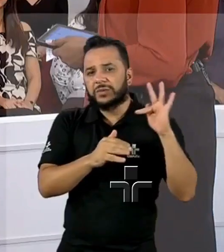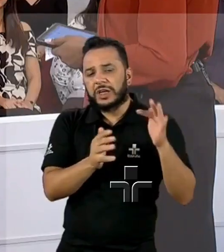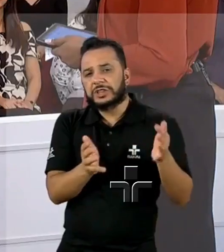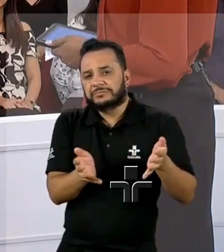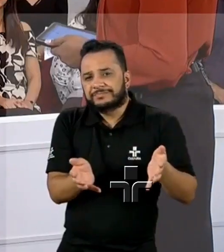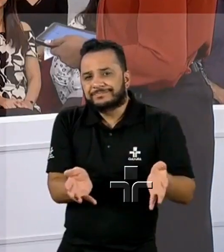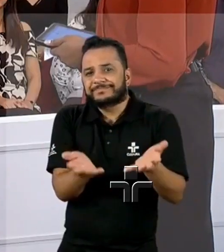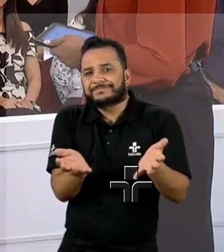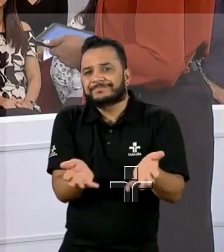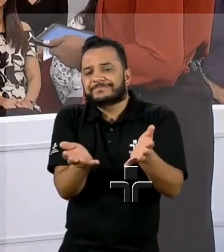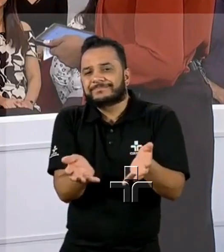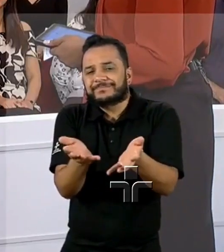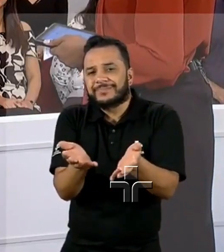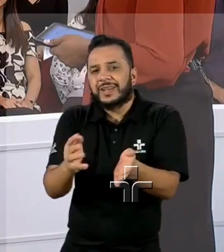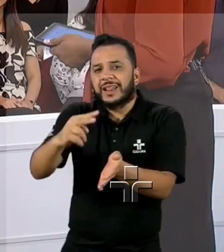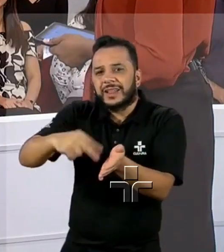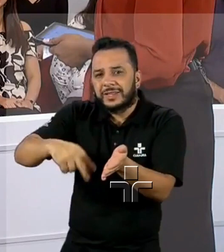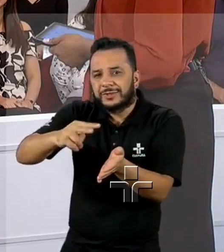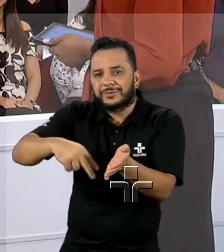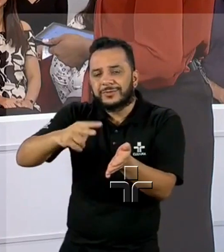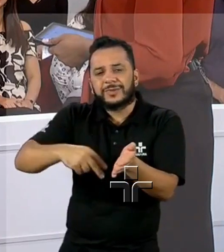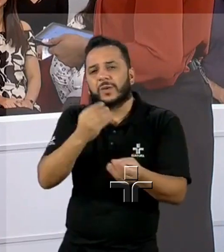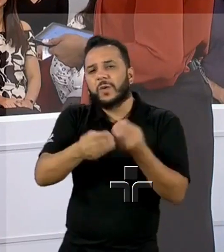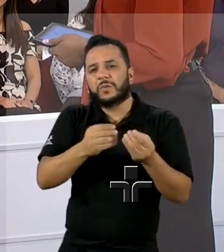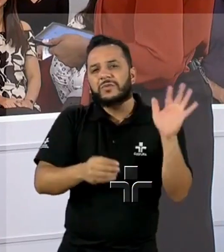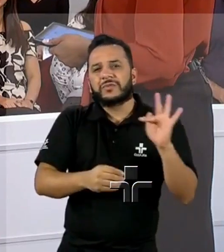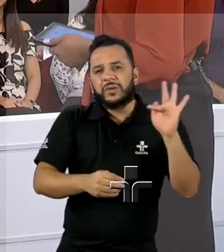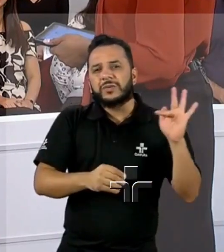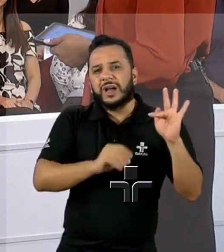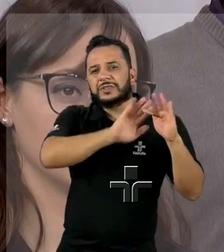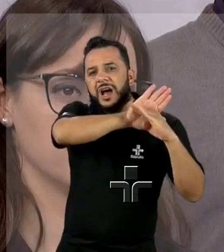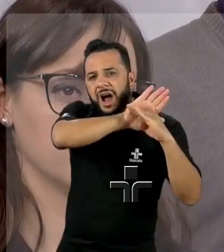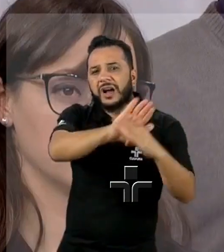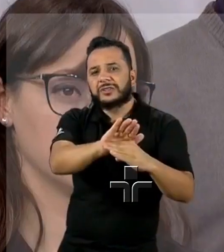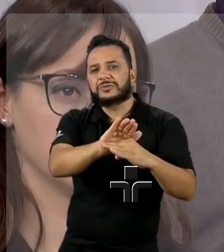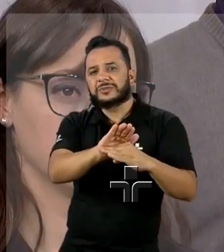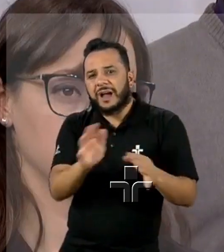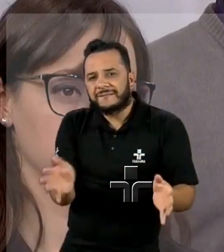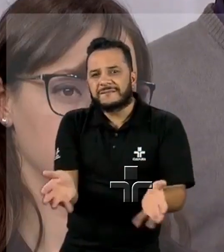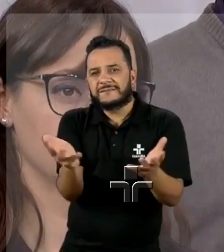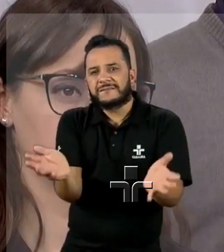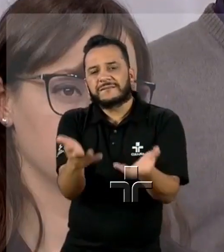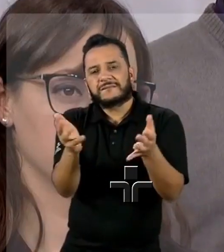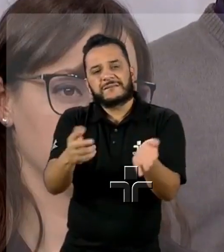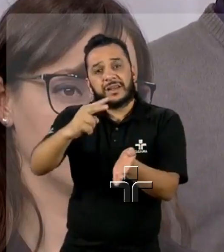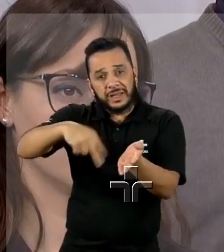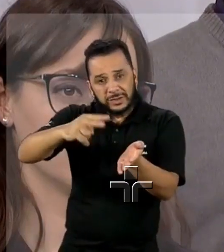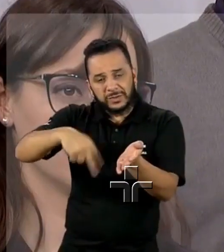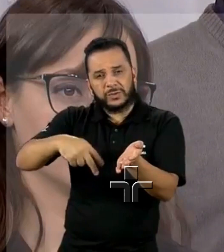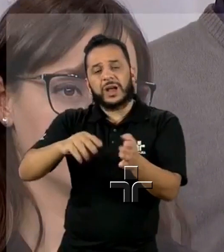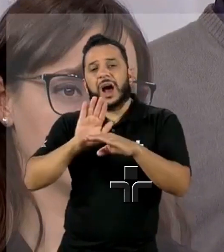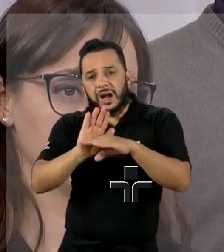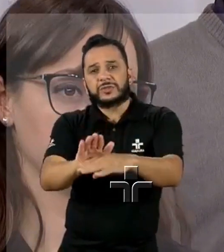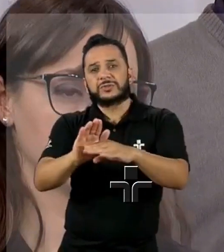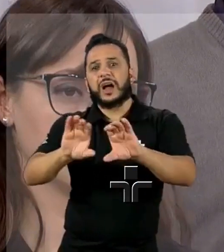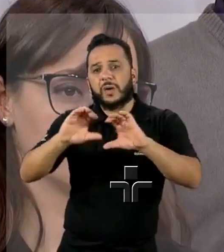aumento desse índice de leitura, né? Então, quais seriam as ações que as universidades poderiam ter na comunidade ou de forma